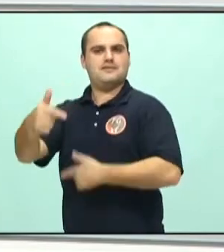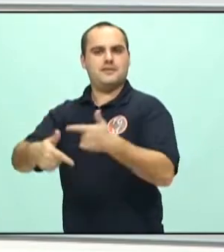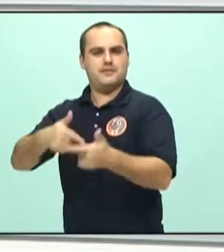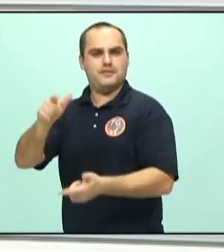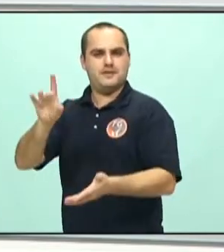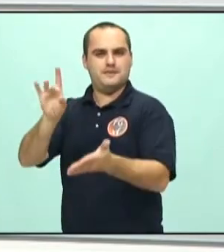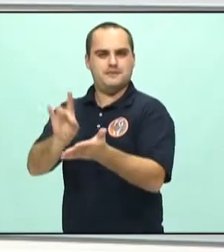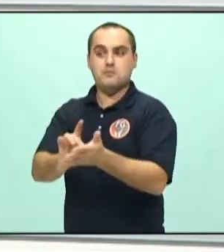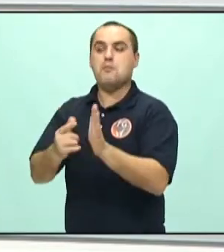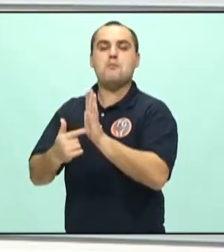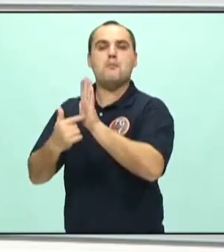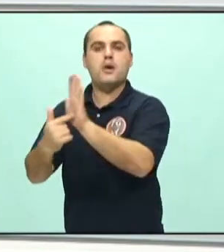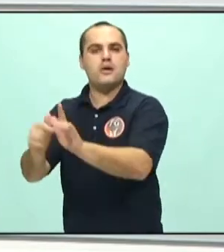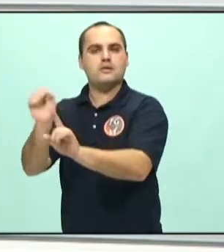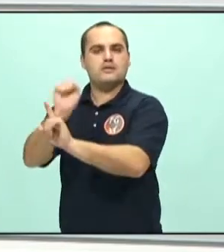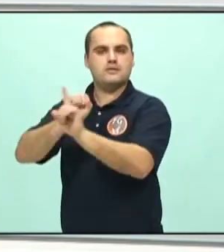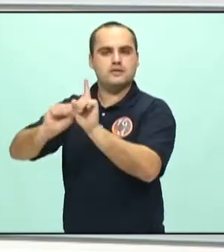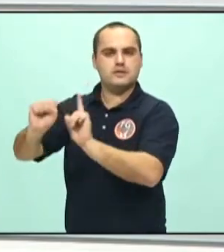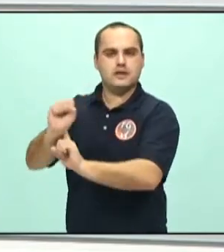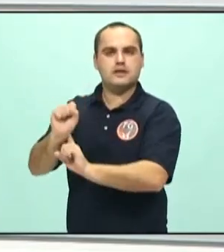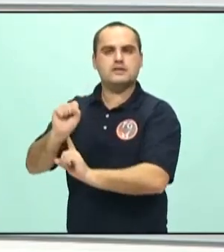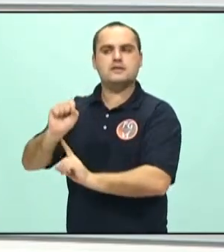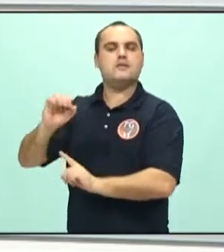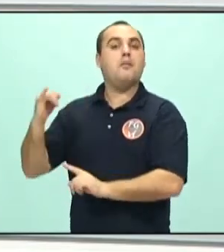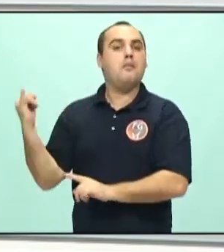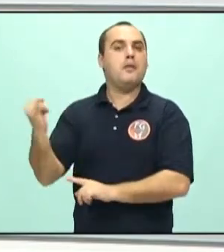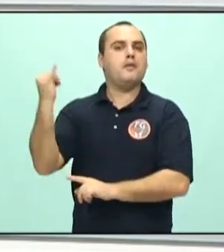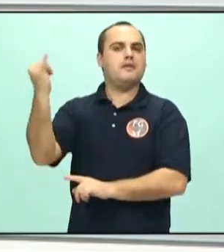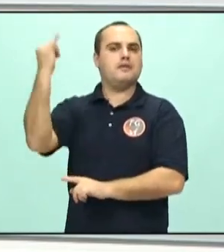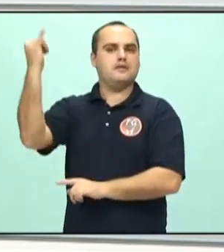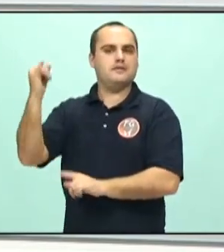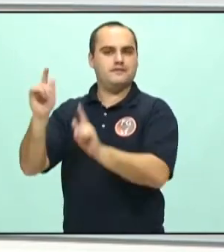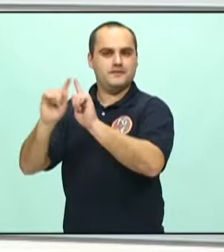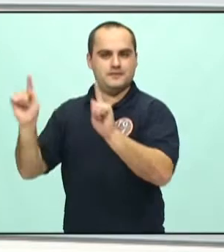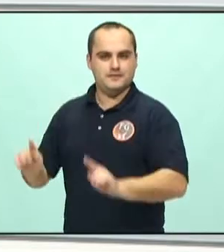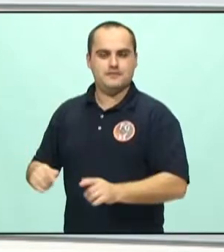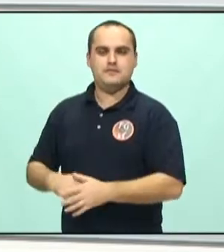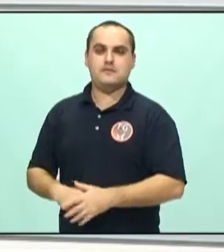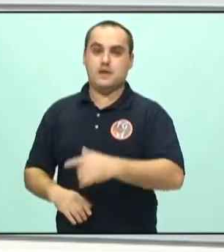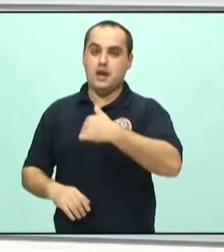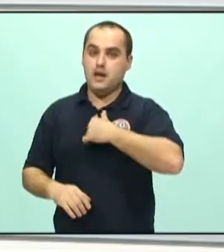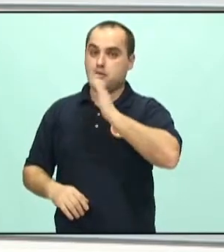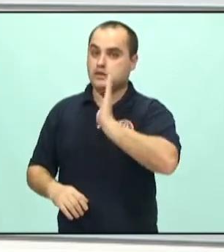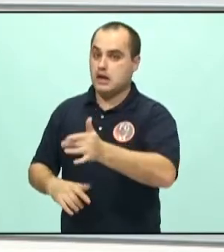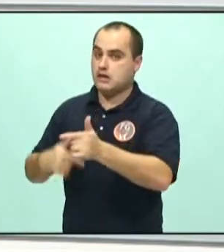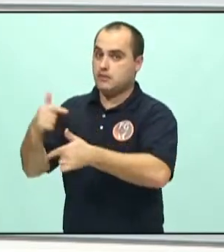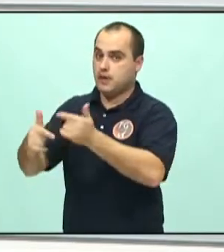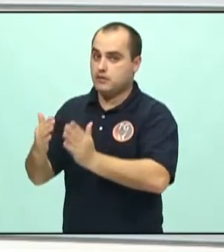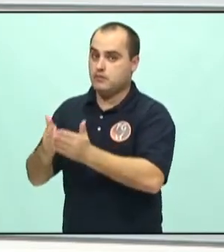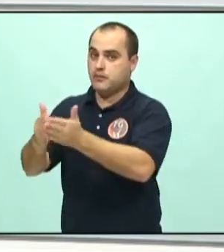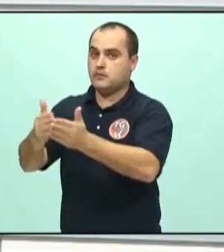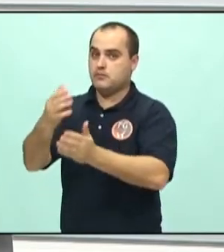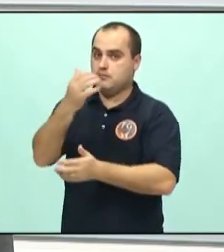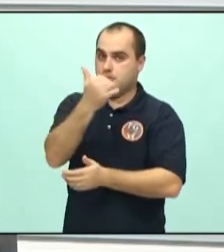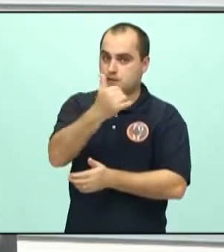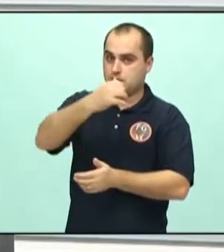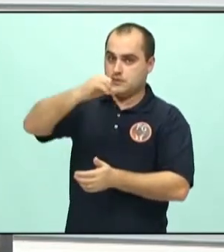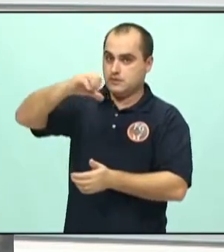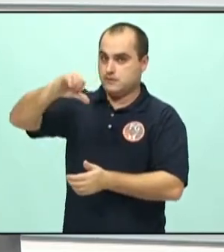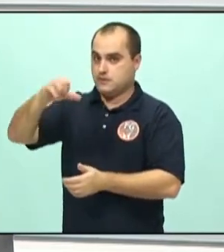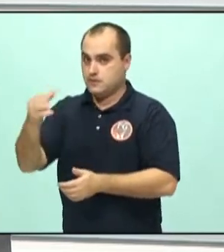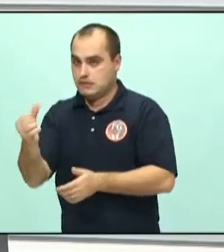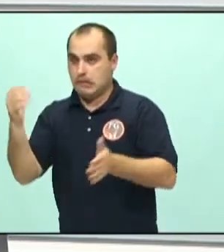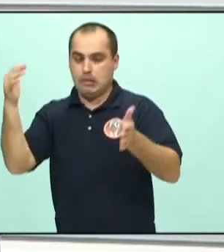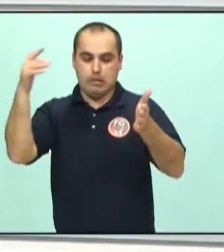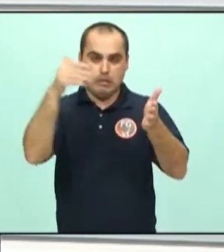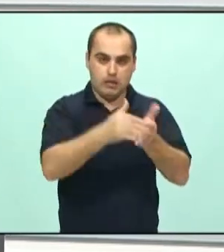mostrar para a sociedade a importância do trabalhador portuário. Eu sou trabalhador portuário desde 96, hoje sou vereador. A minha candidatura, a